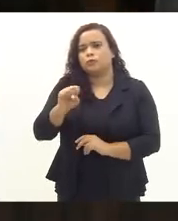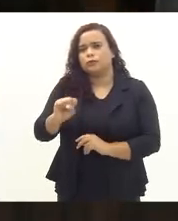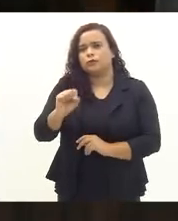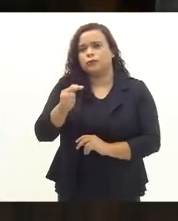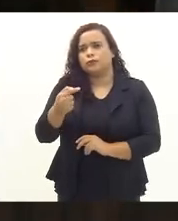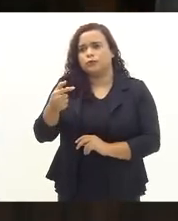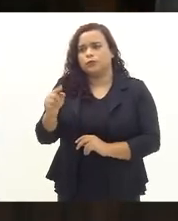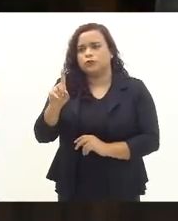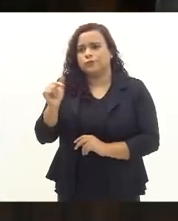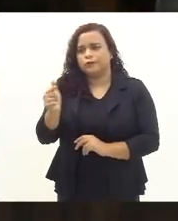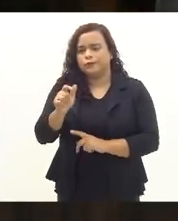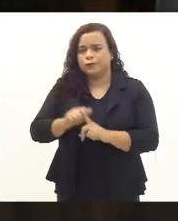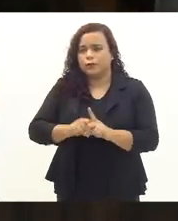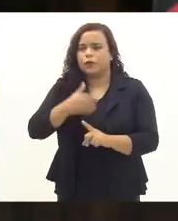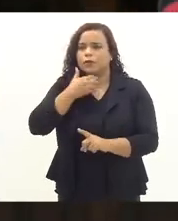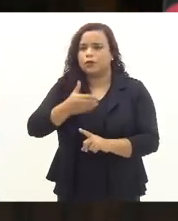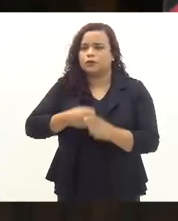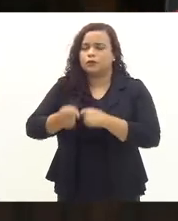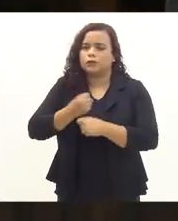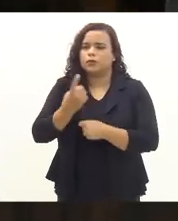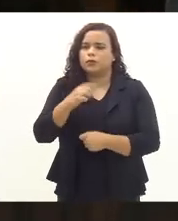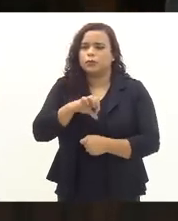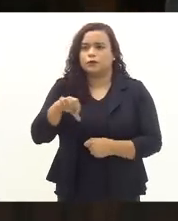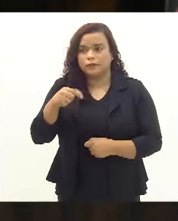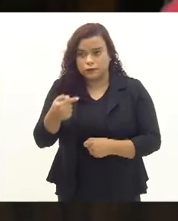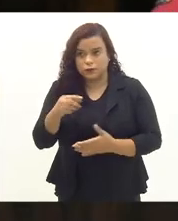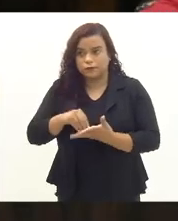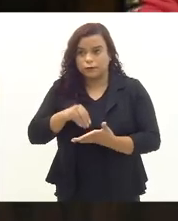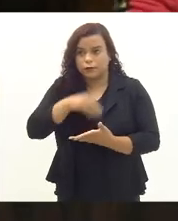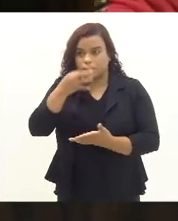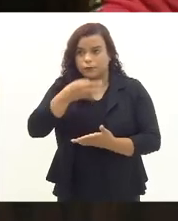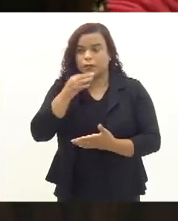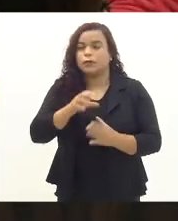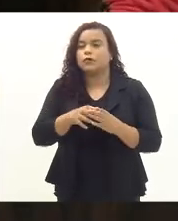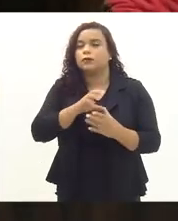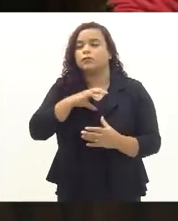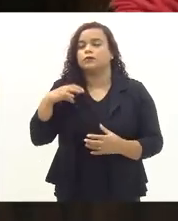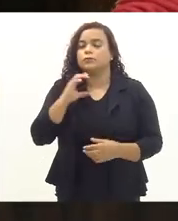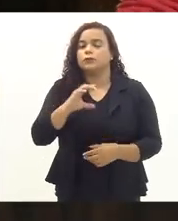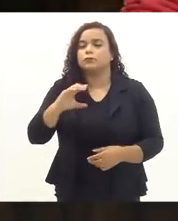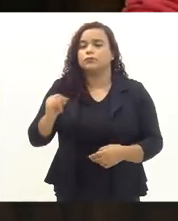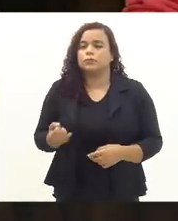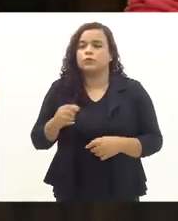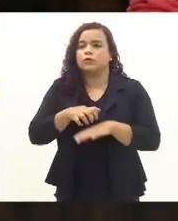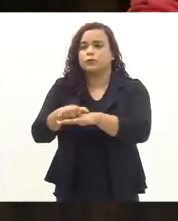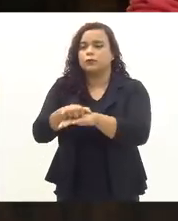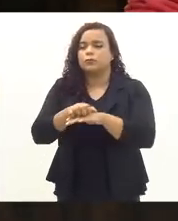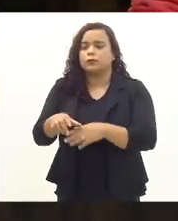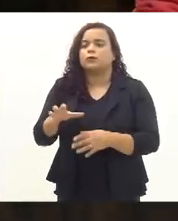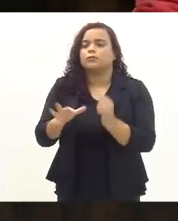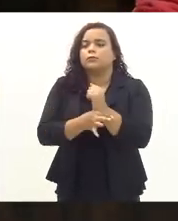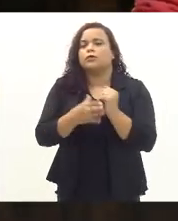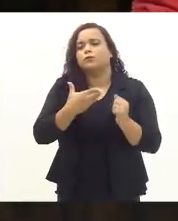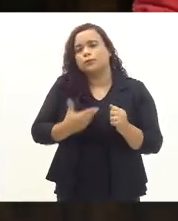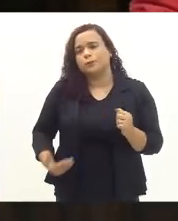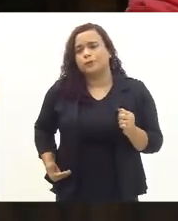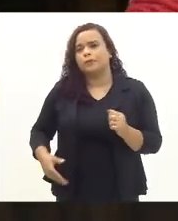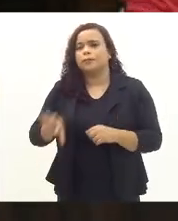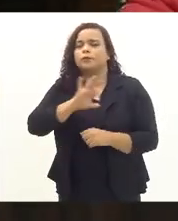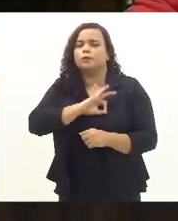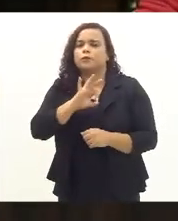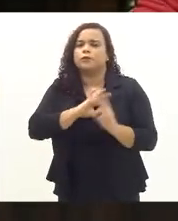Vinte e Dois de Dezembro de 97 pendente de pareceres das comissões comissão Justiça de transporte Segurança Pública Sul de polícia de